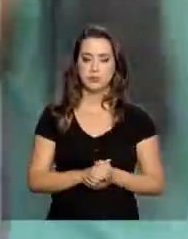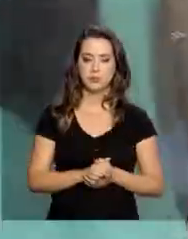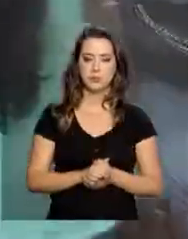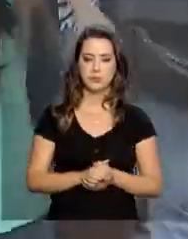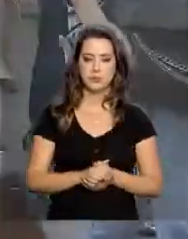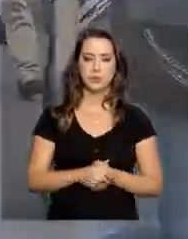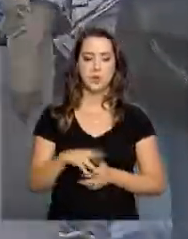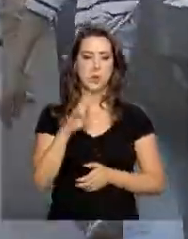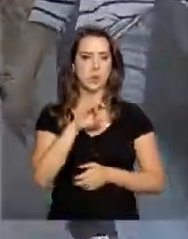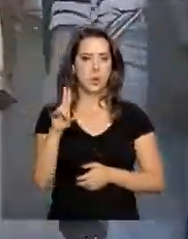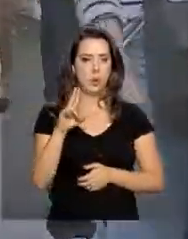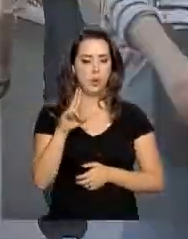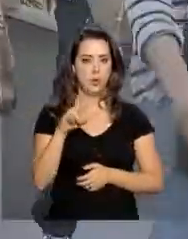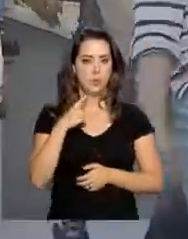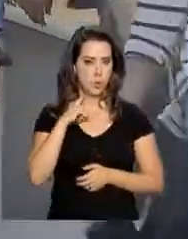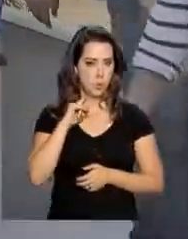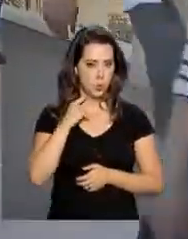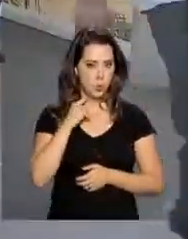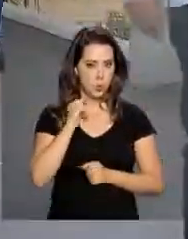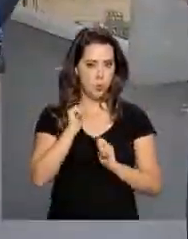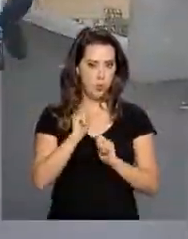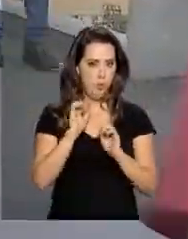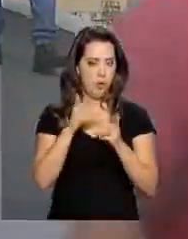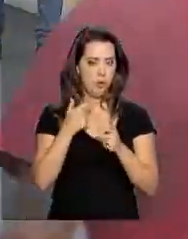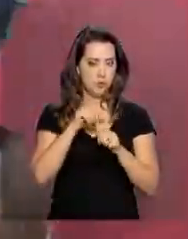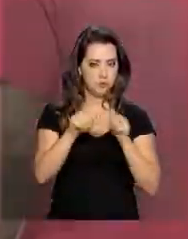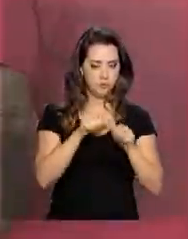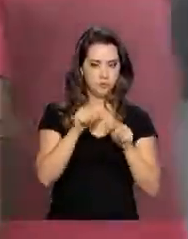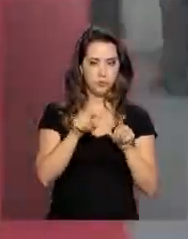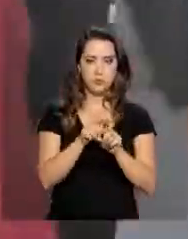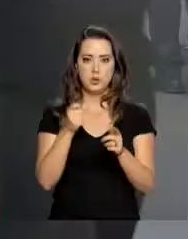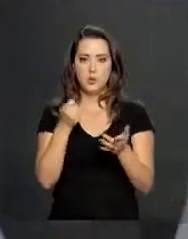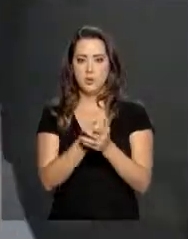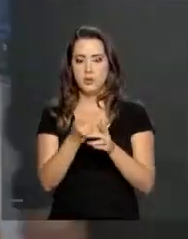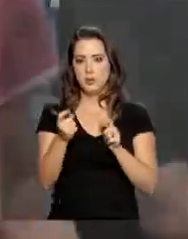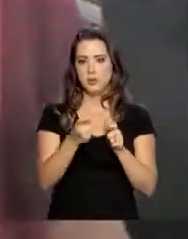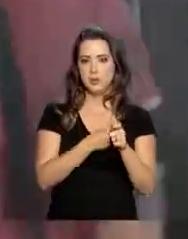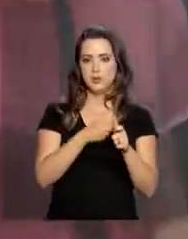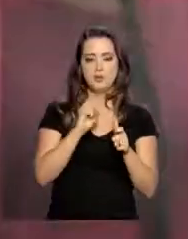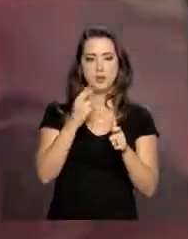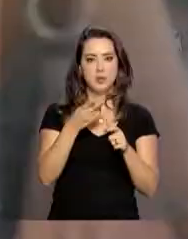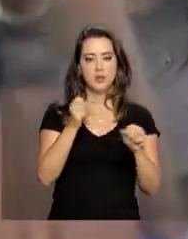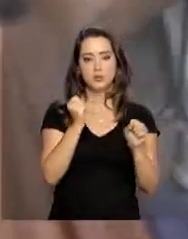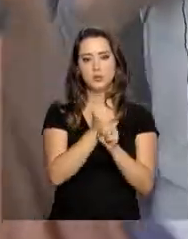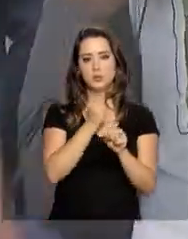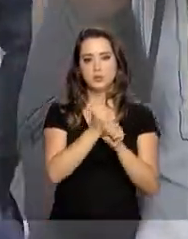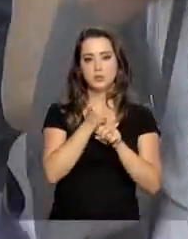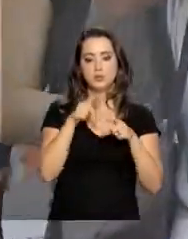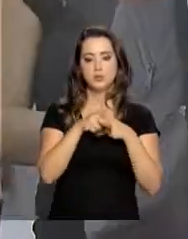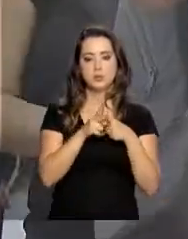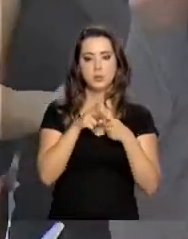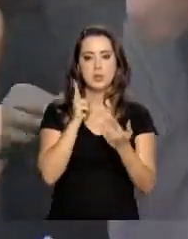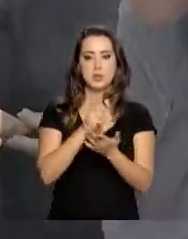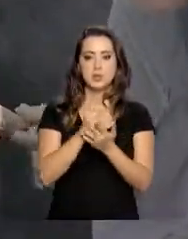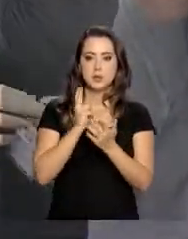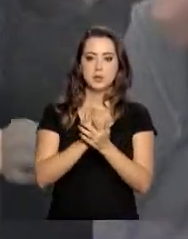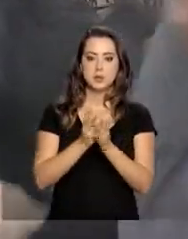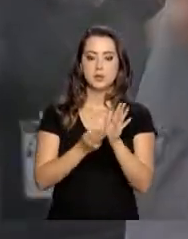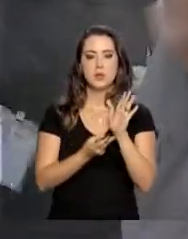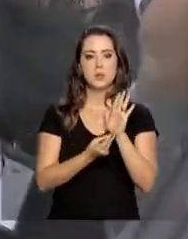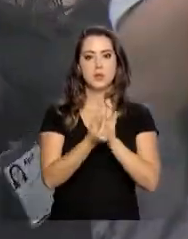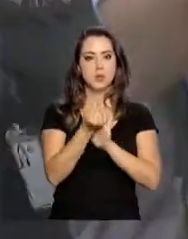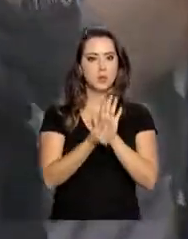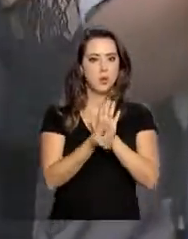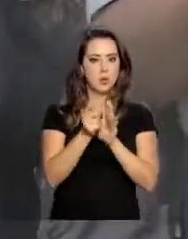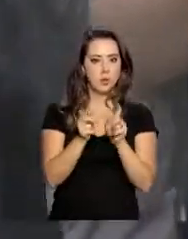Limpar o nome, quitar as dívidas ou até mesmo fazer aquela tão sonhada reforma. Mesmo com o orçamento